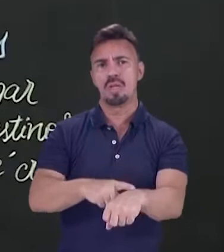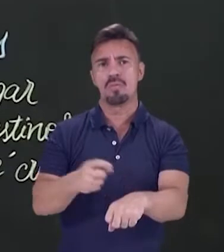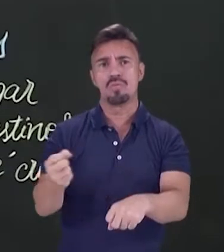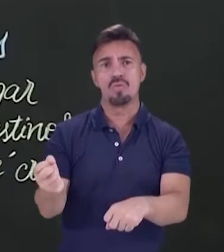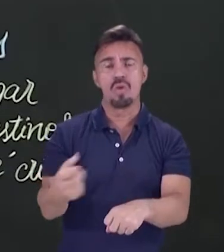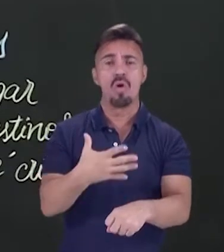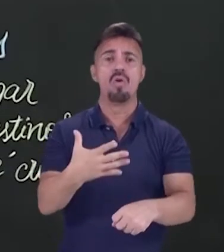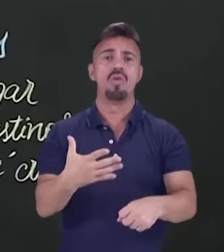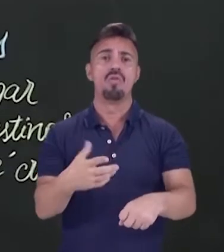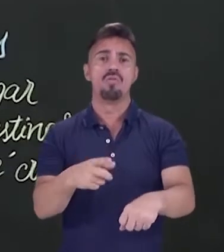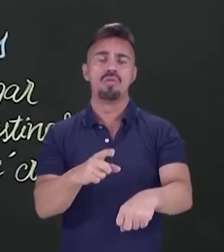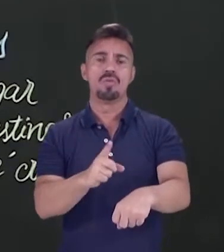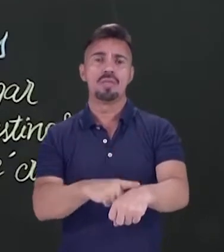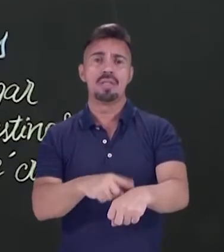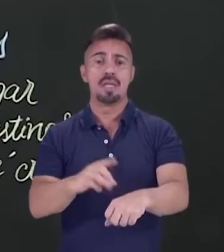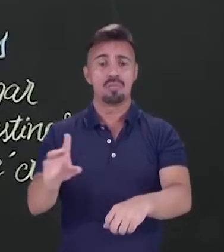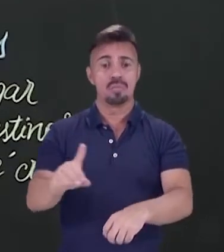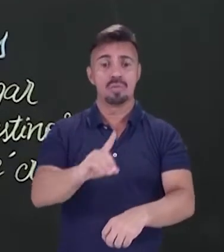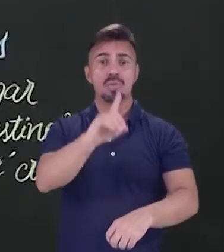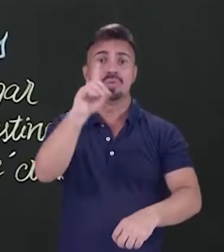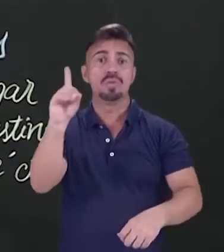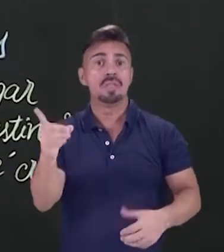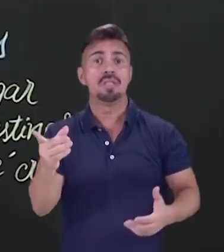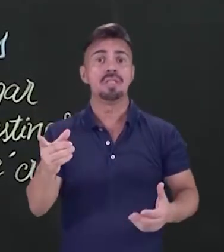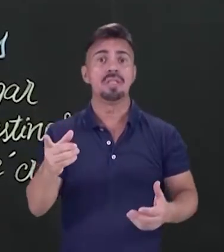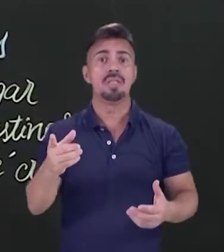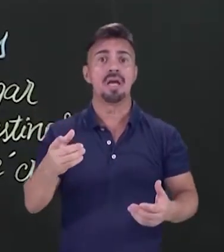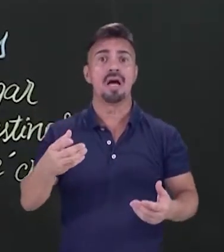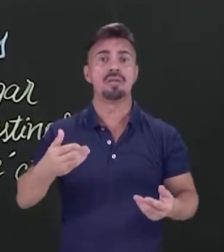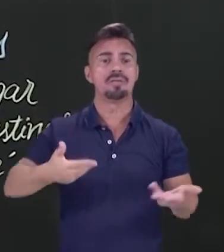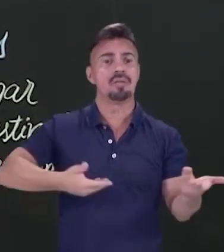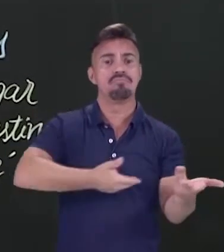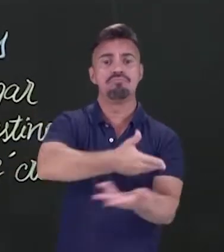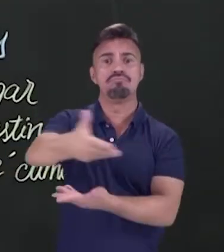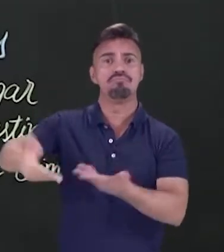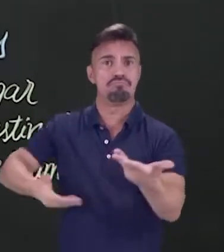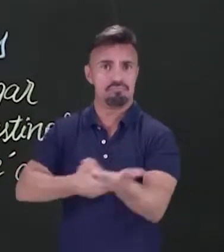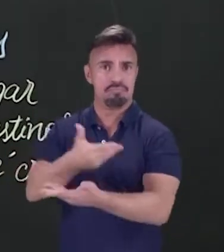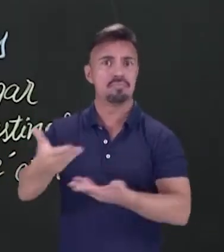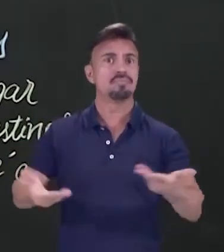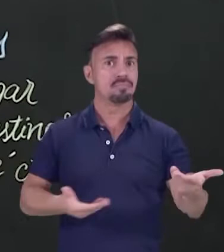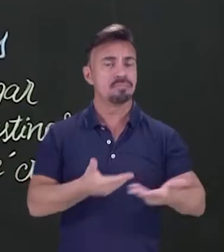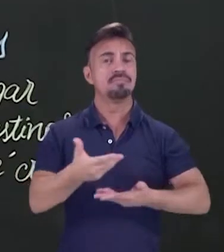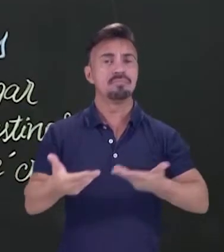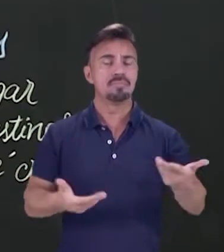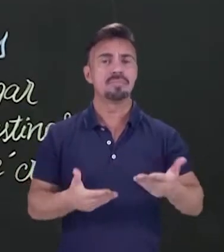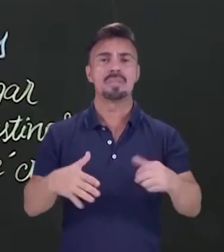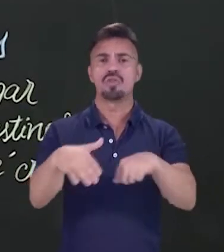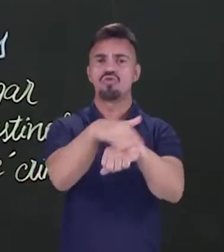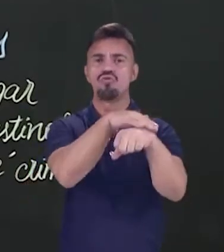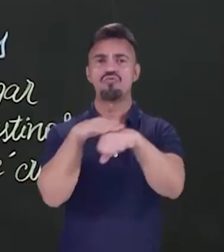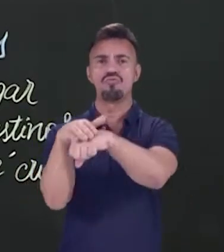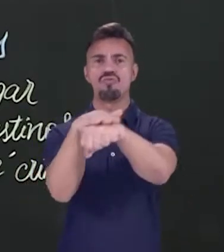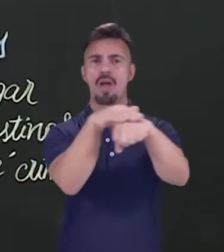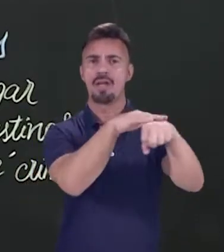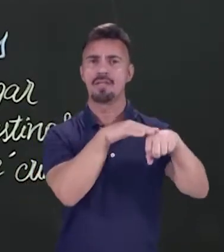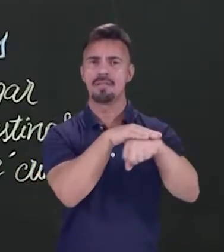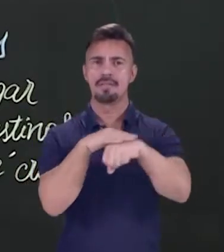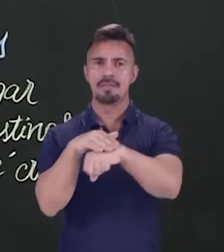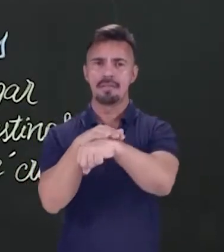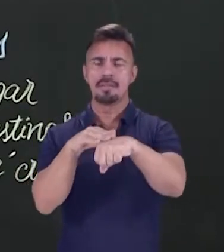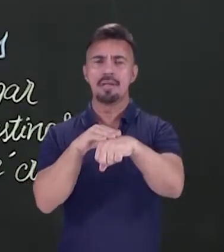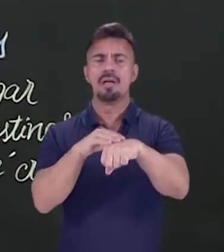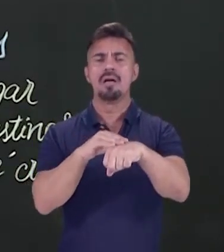são atemporais, temas que estão na ordem do dia, ou seja, temas que estão circulando nos meios, temas que estão circulando nas conversas entre as